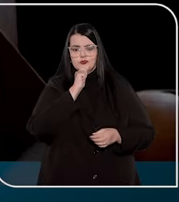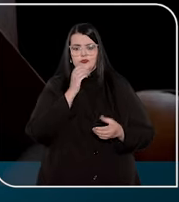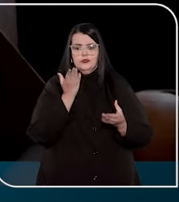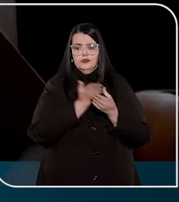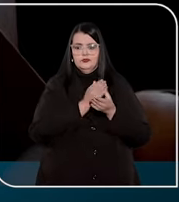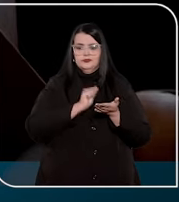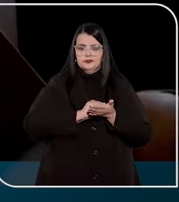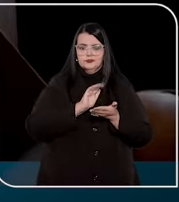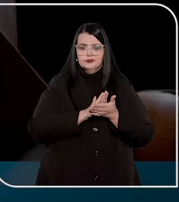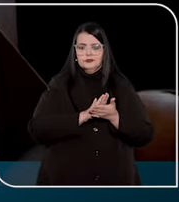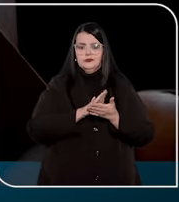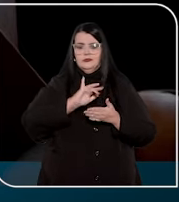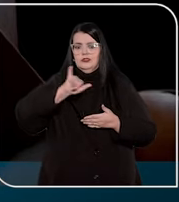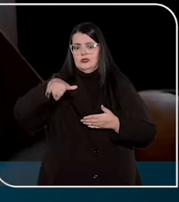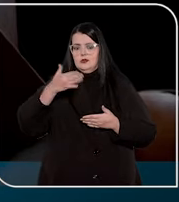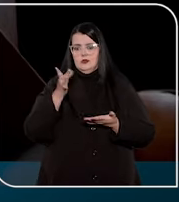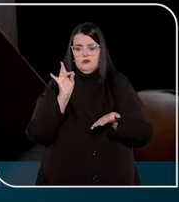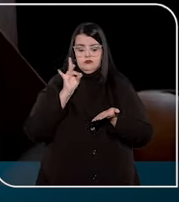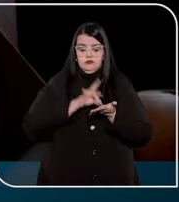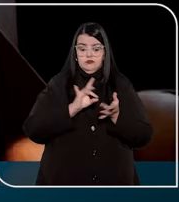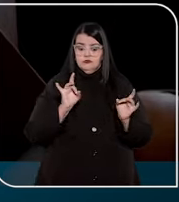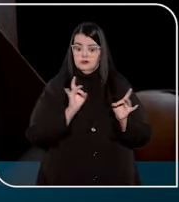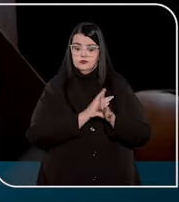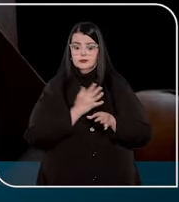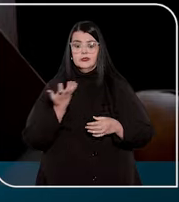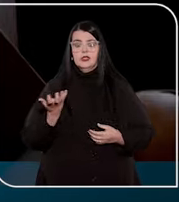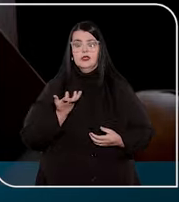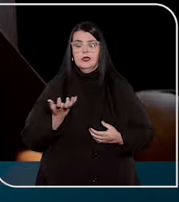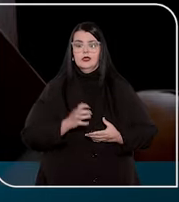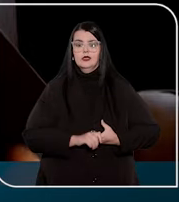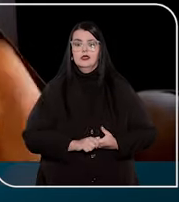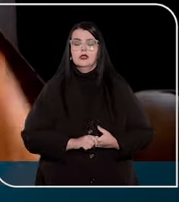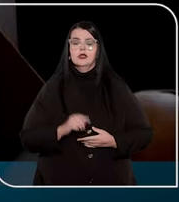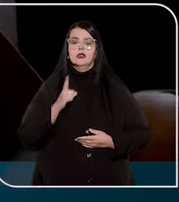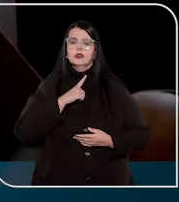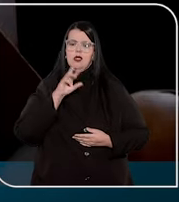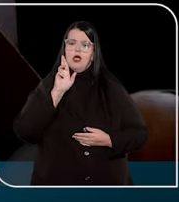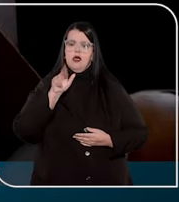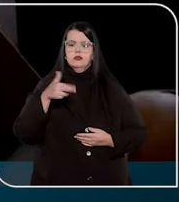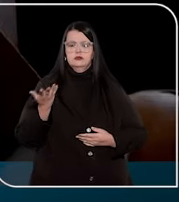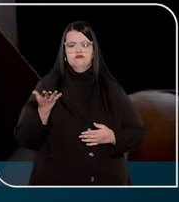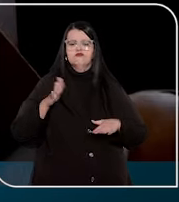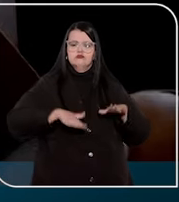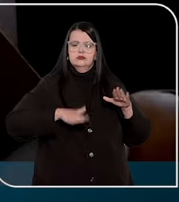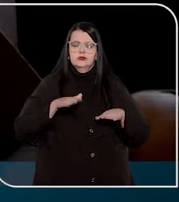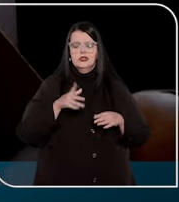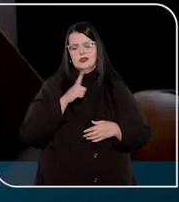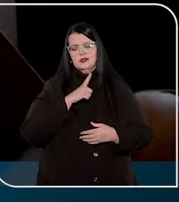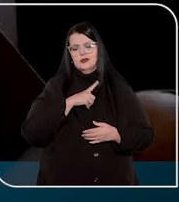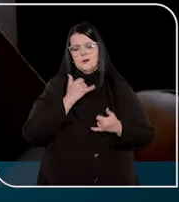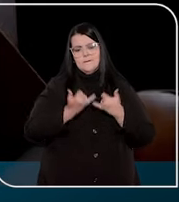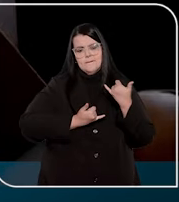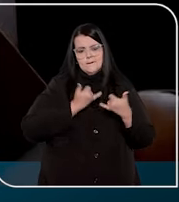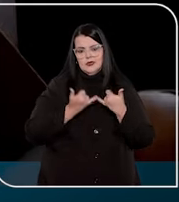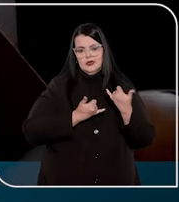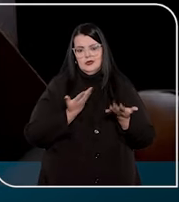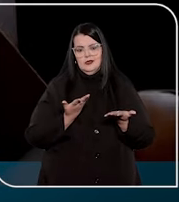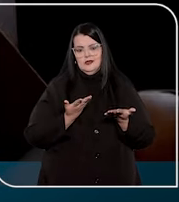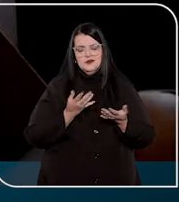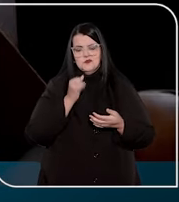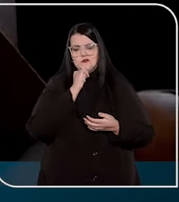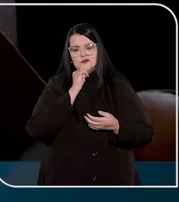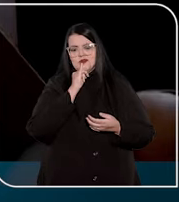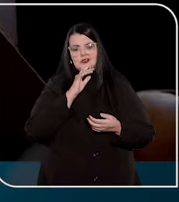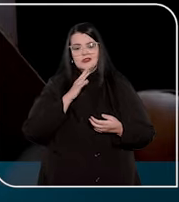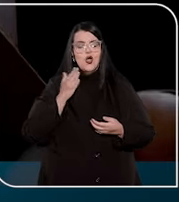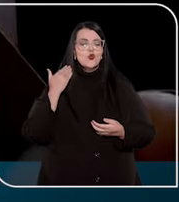não chegaram à conclusão que a parte queria. Talvez a parte tenha até razão. Claro que eu faço aqui uma brincadeira, né? É claro que se você perdeu, o juiz errou,